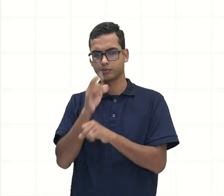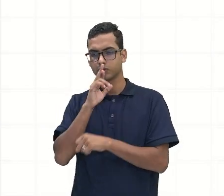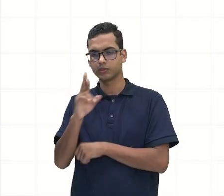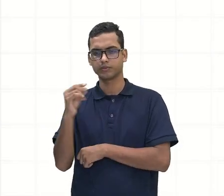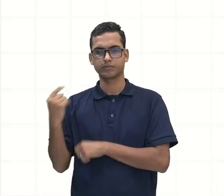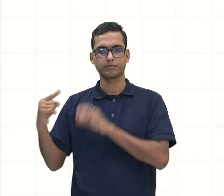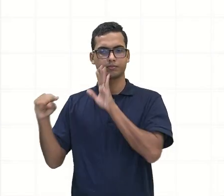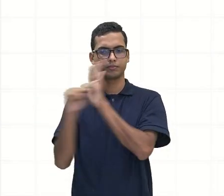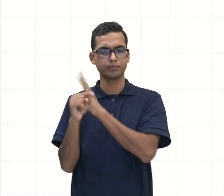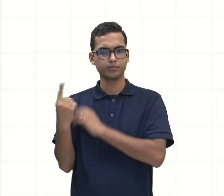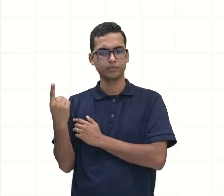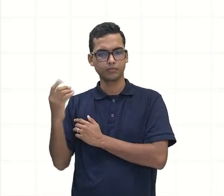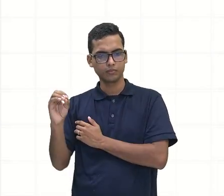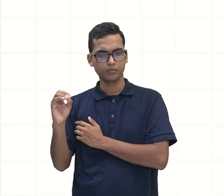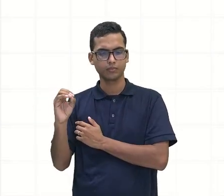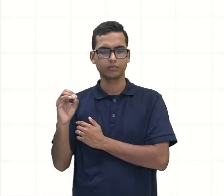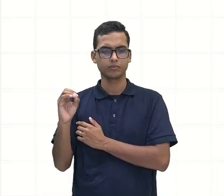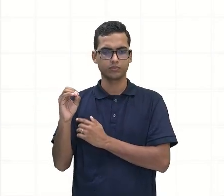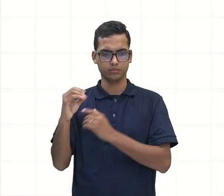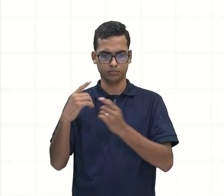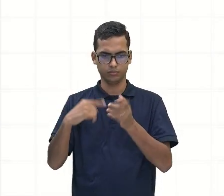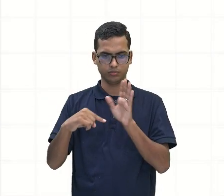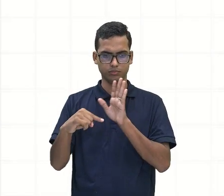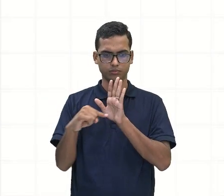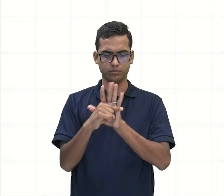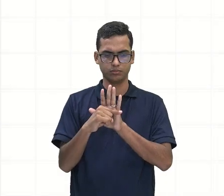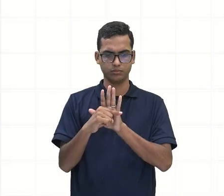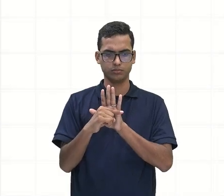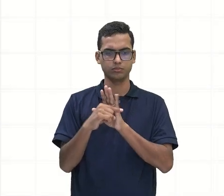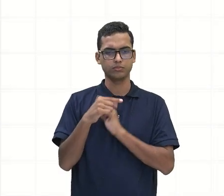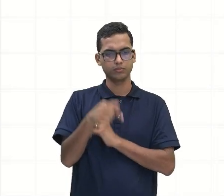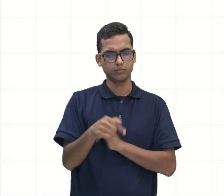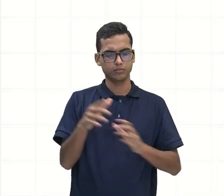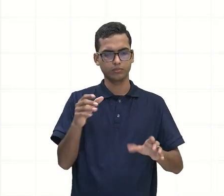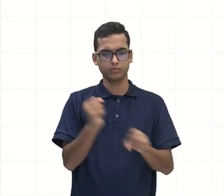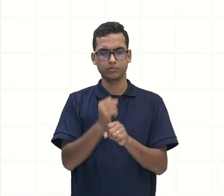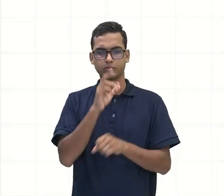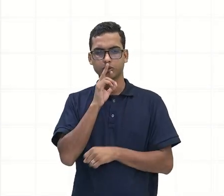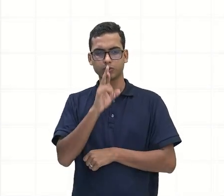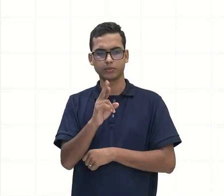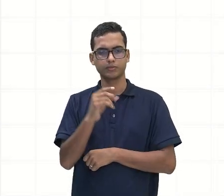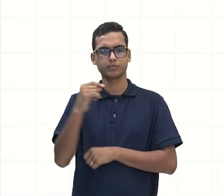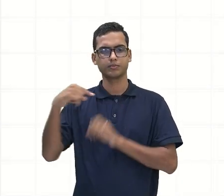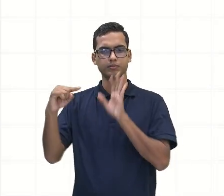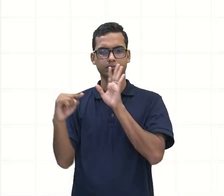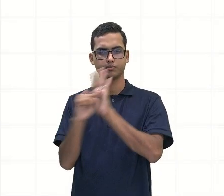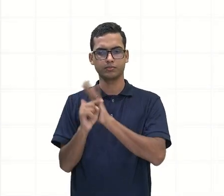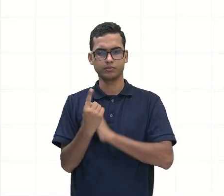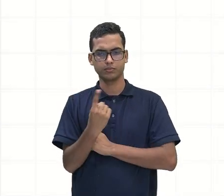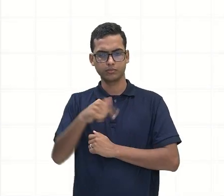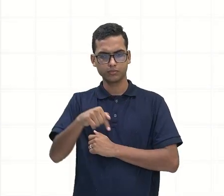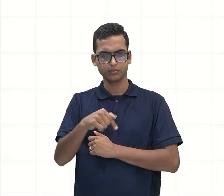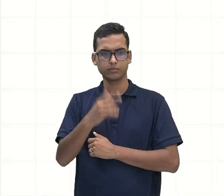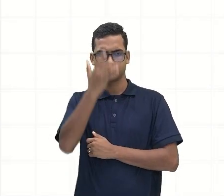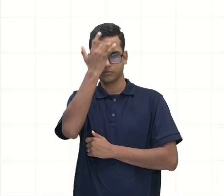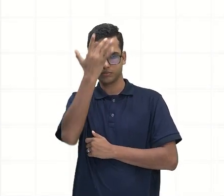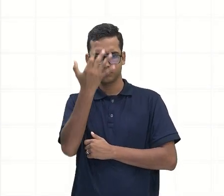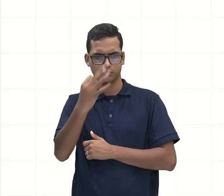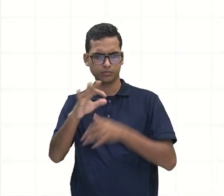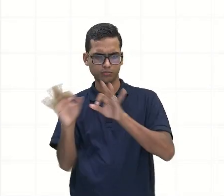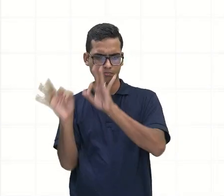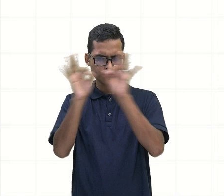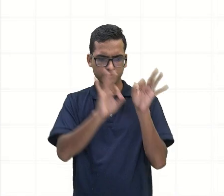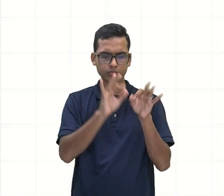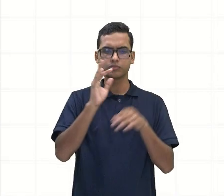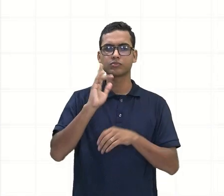famosíssimo menos 17. Tranquilo até aí? Tranquilo até aí. Então,